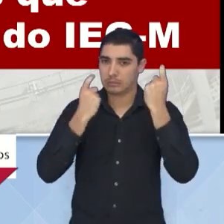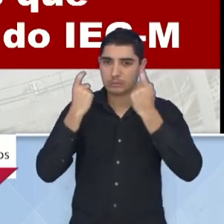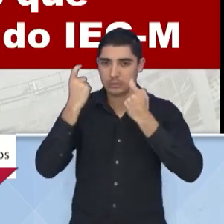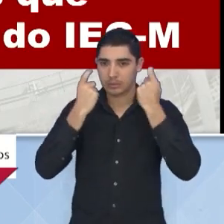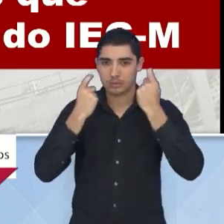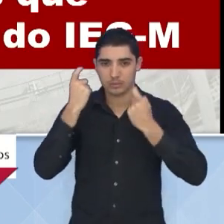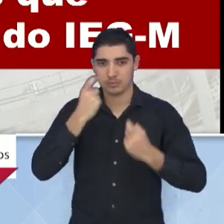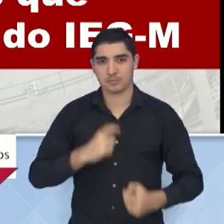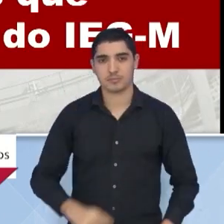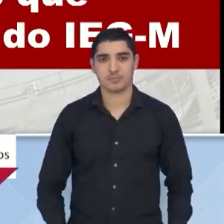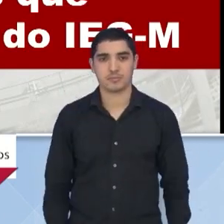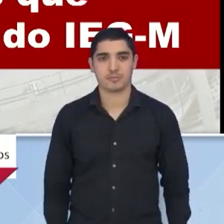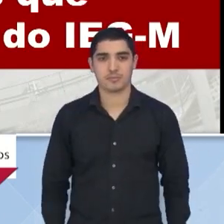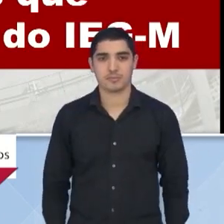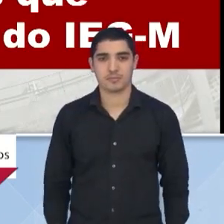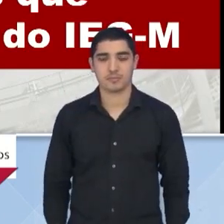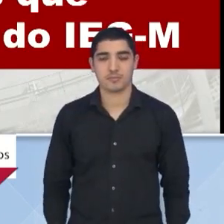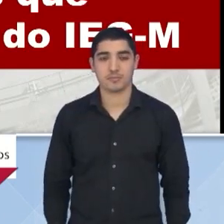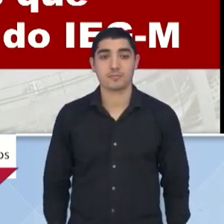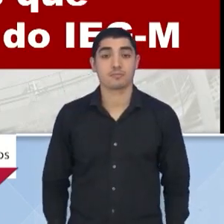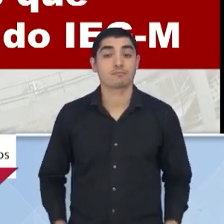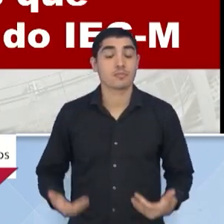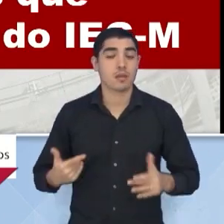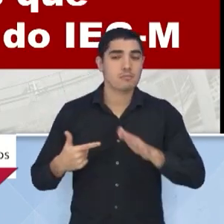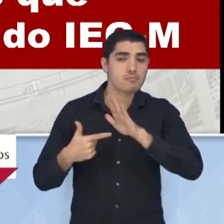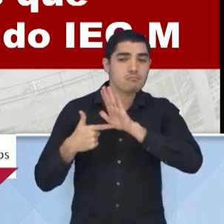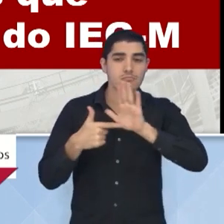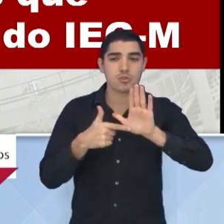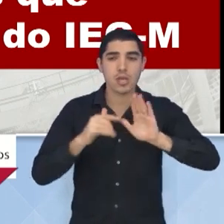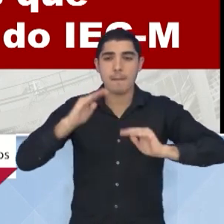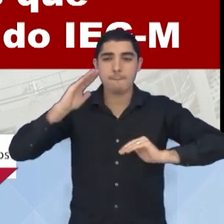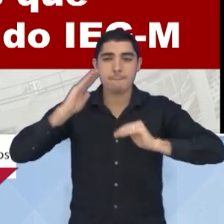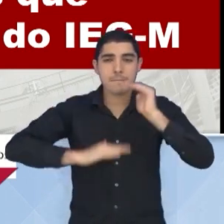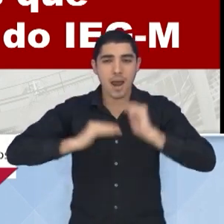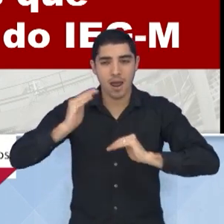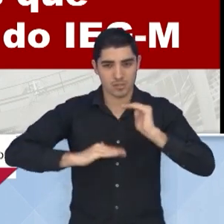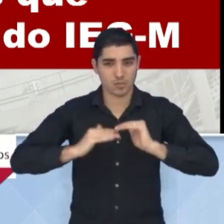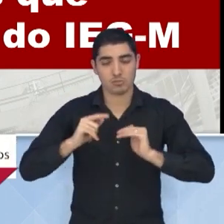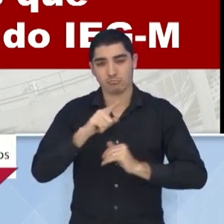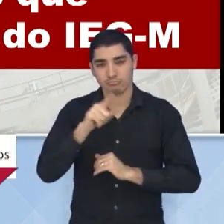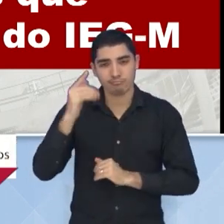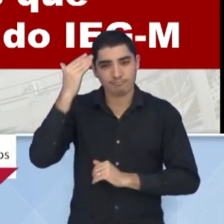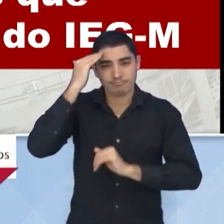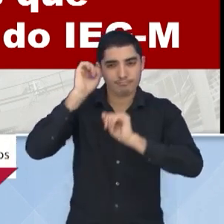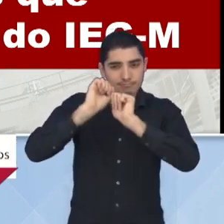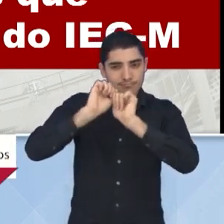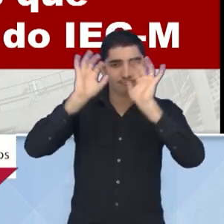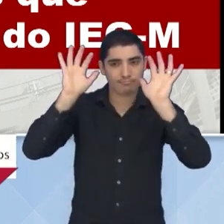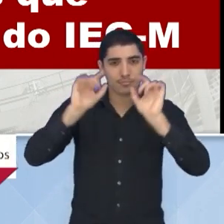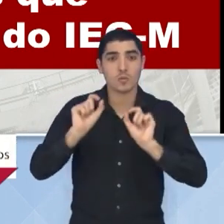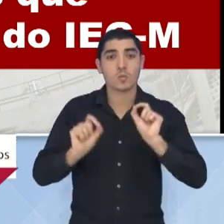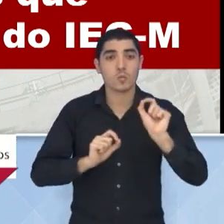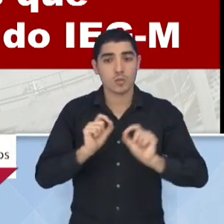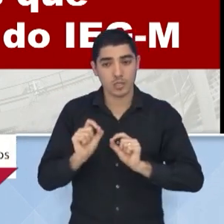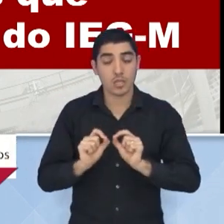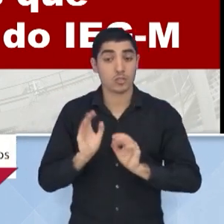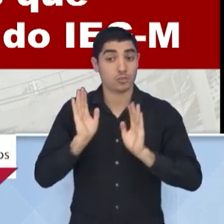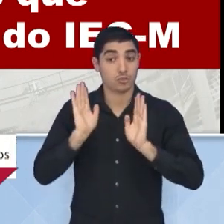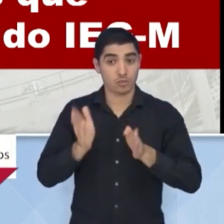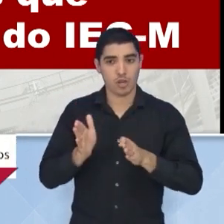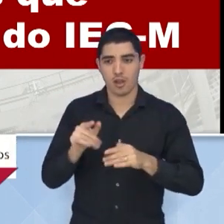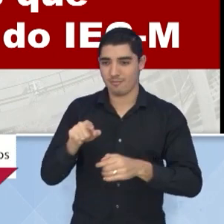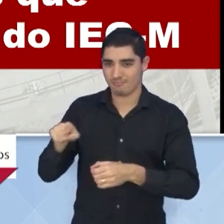preocupante Bem eu trouxe casos práticos aqui para que que auxiliaram alguns